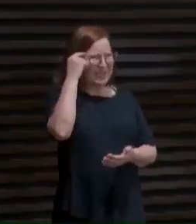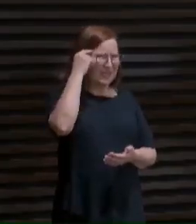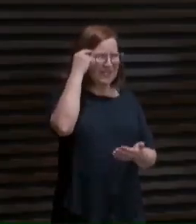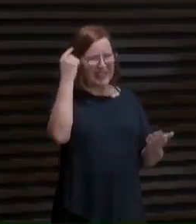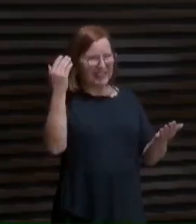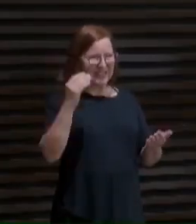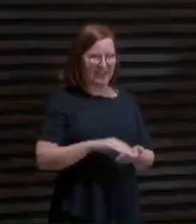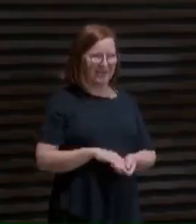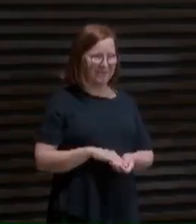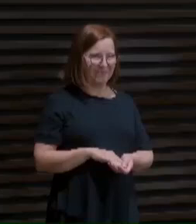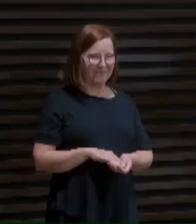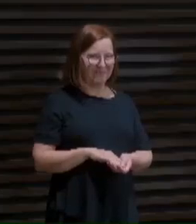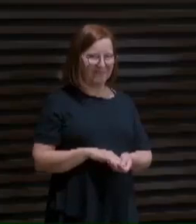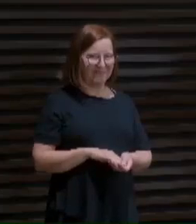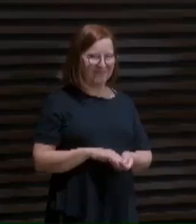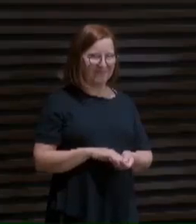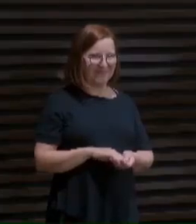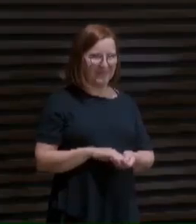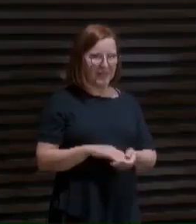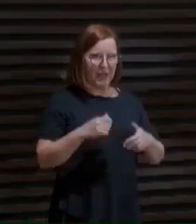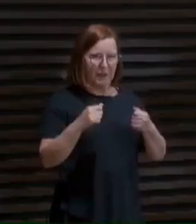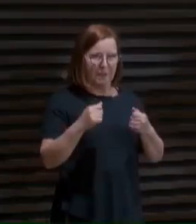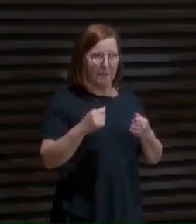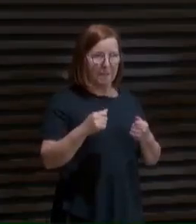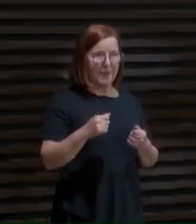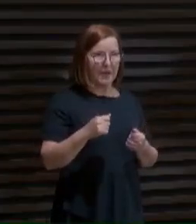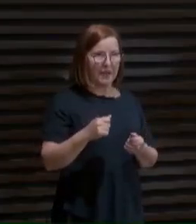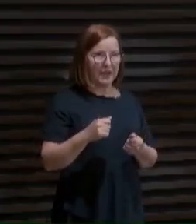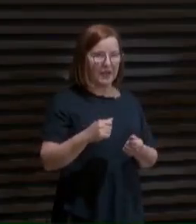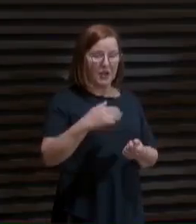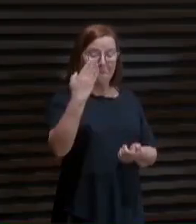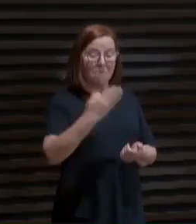esses de ânimo dobre, que precisa de constatação.